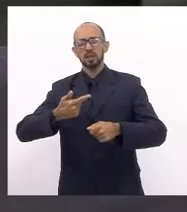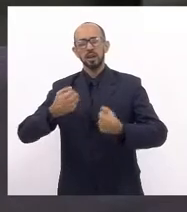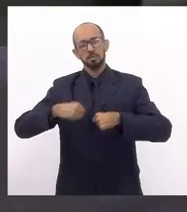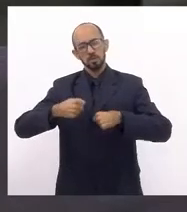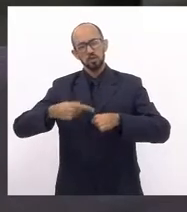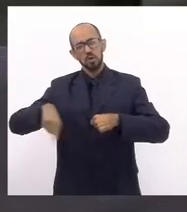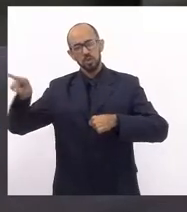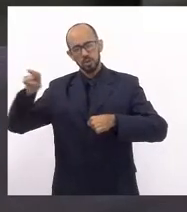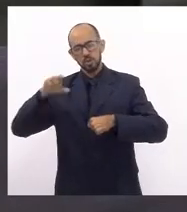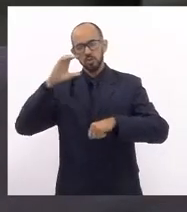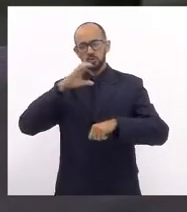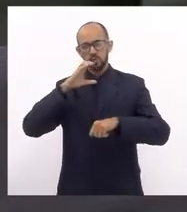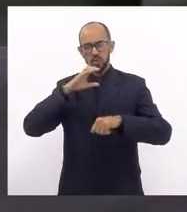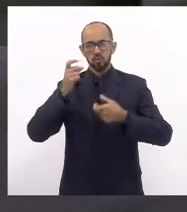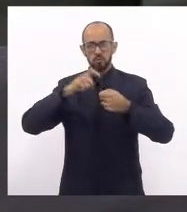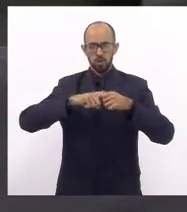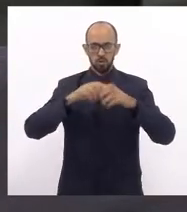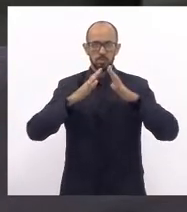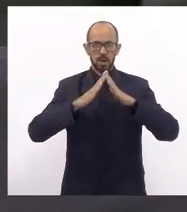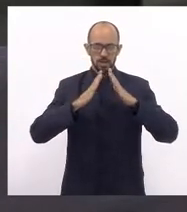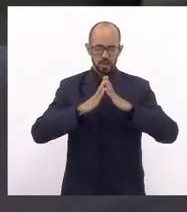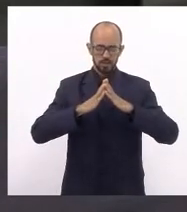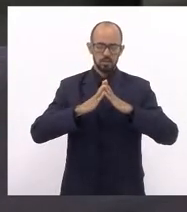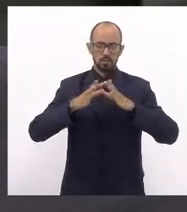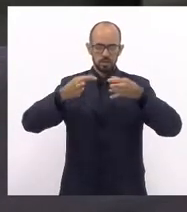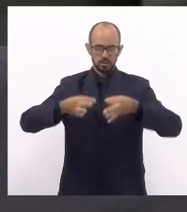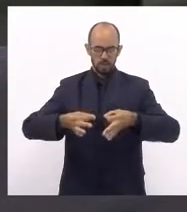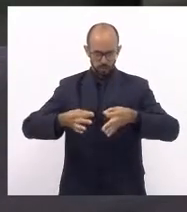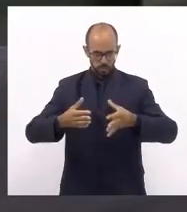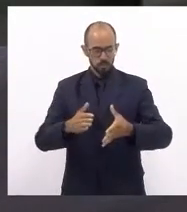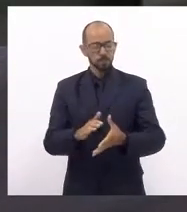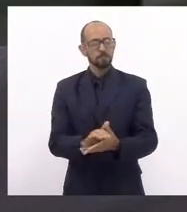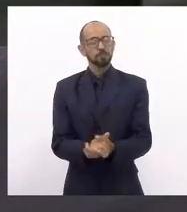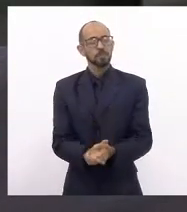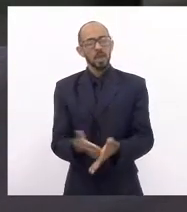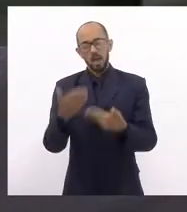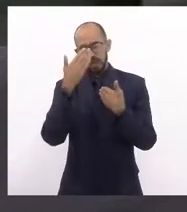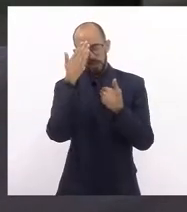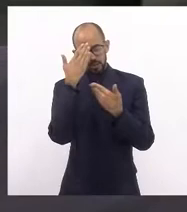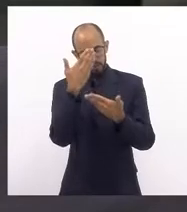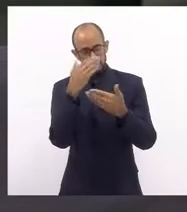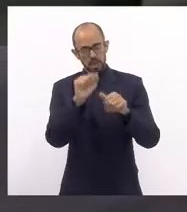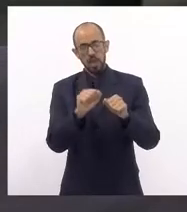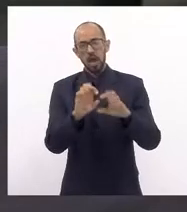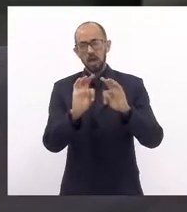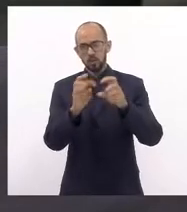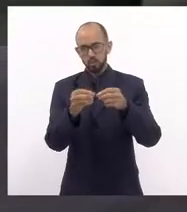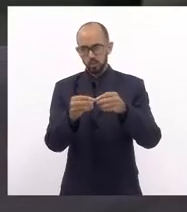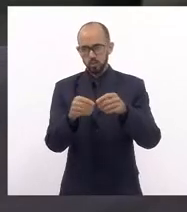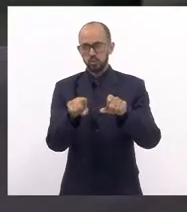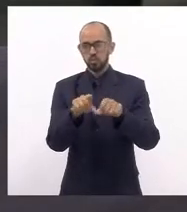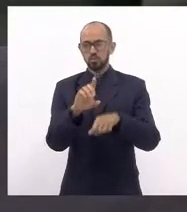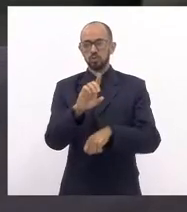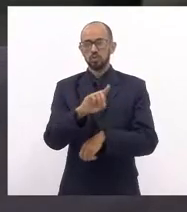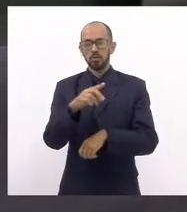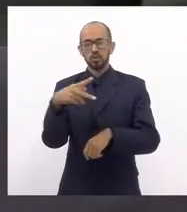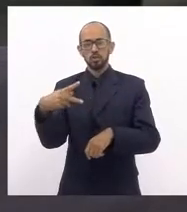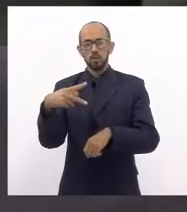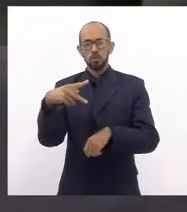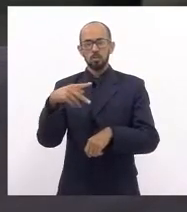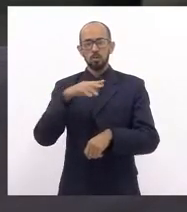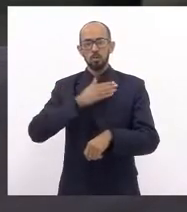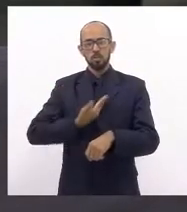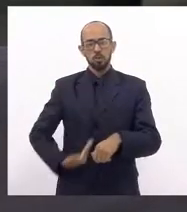prestar assistência, mais do que justa, né, pessoal? Quero agradecer em público ao nosso defensor público geral,